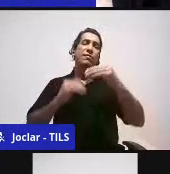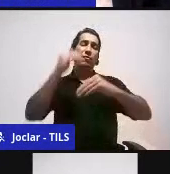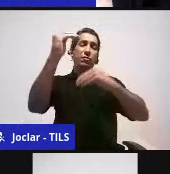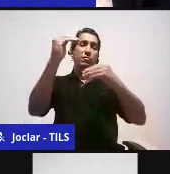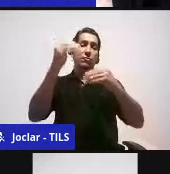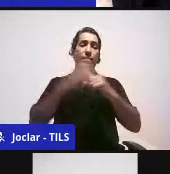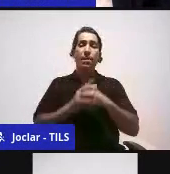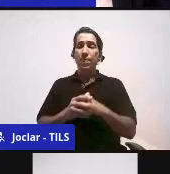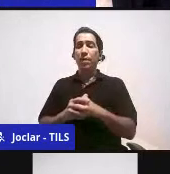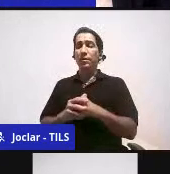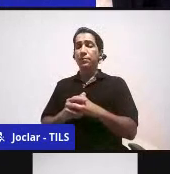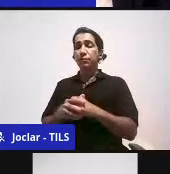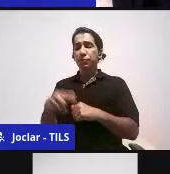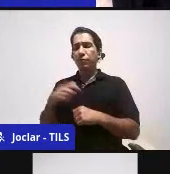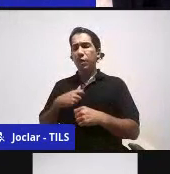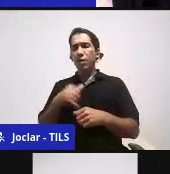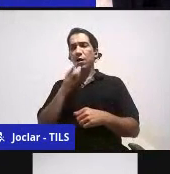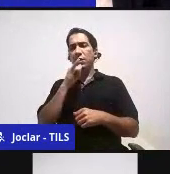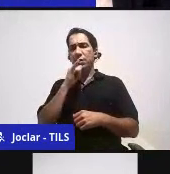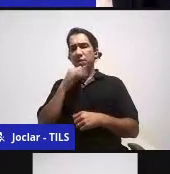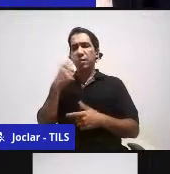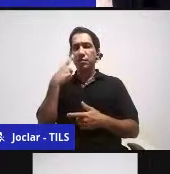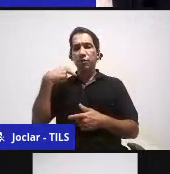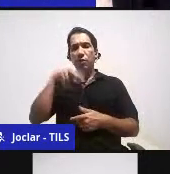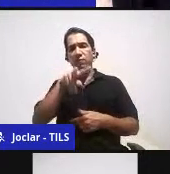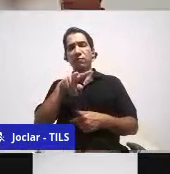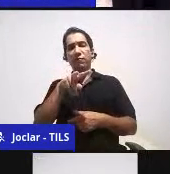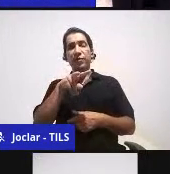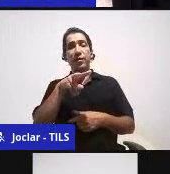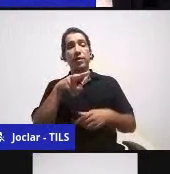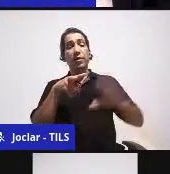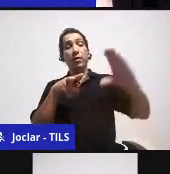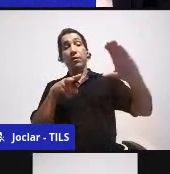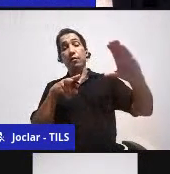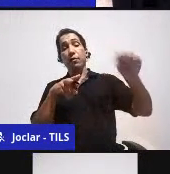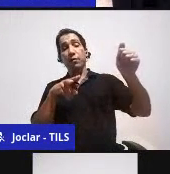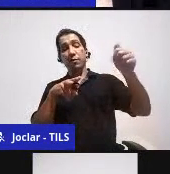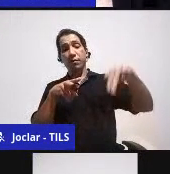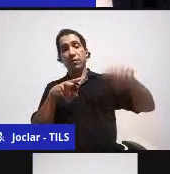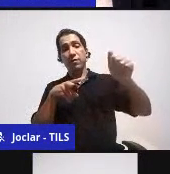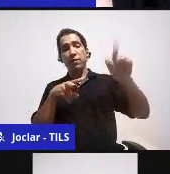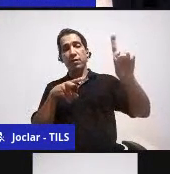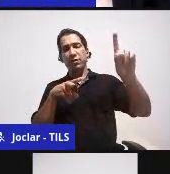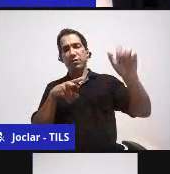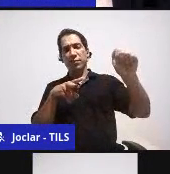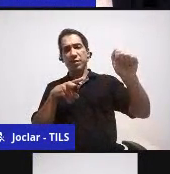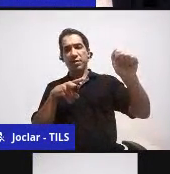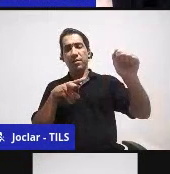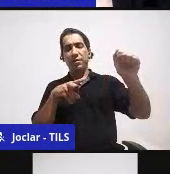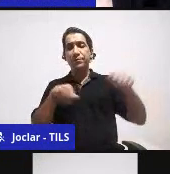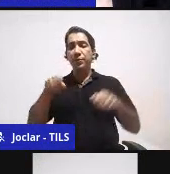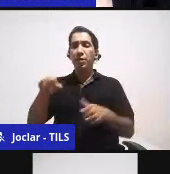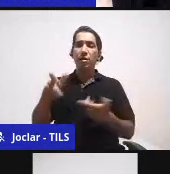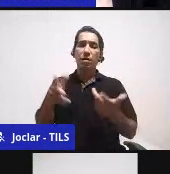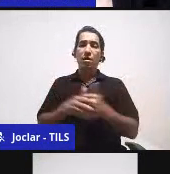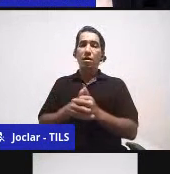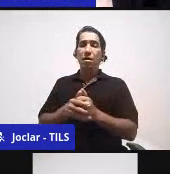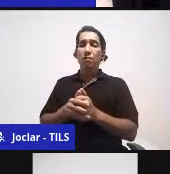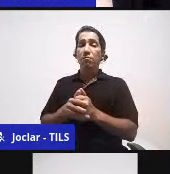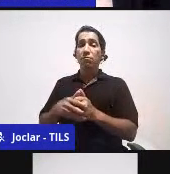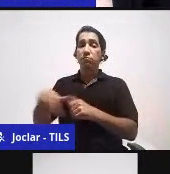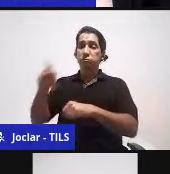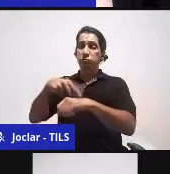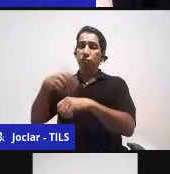aqui no Canadá e minha família inteira está aí no Brasil. Então, antes que... Porque quando eu ia no Facebook, eu comentava, o pessoal